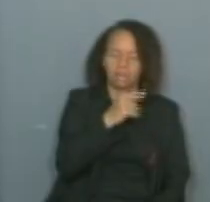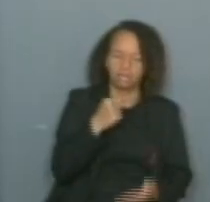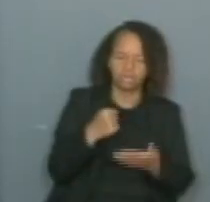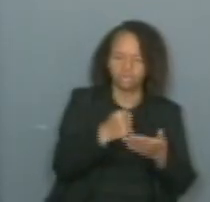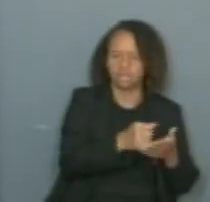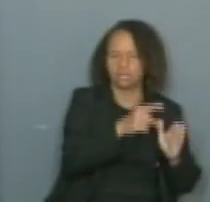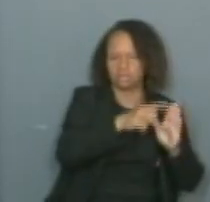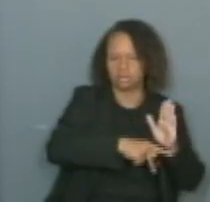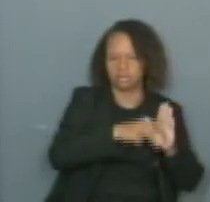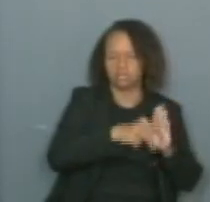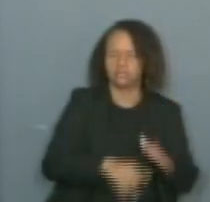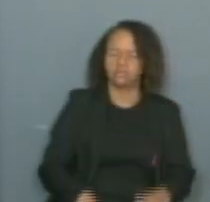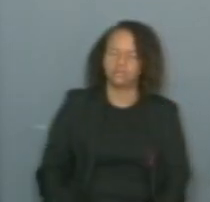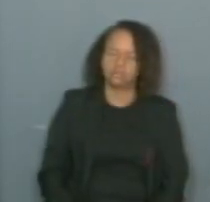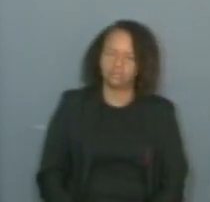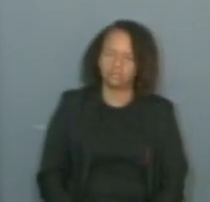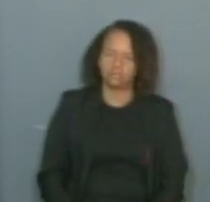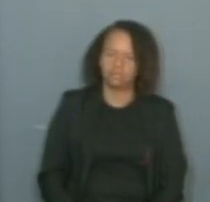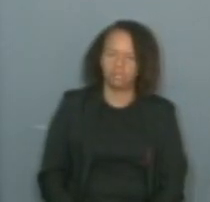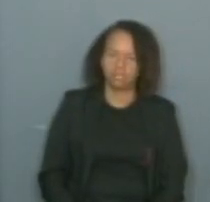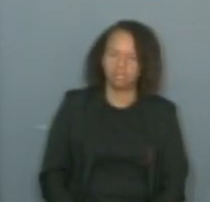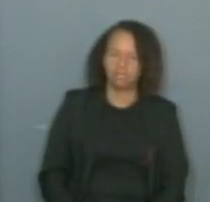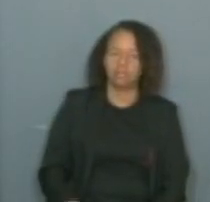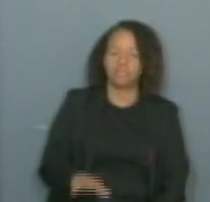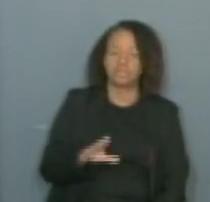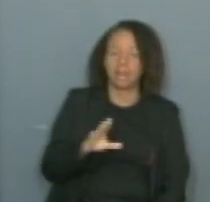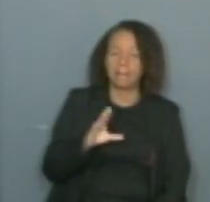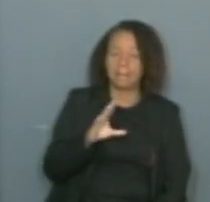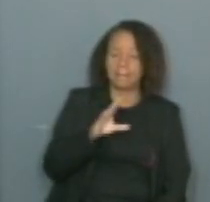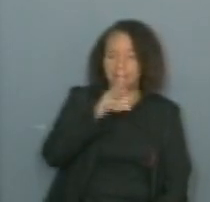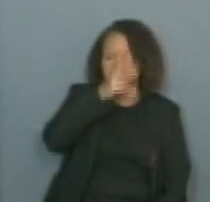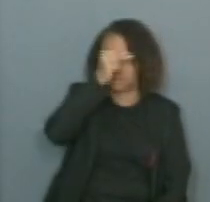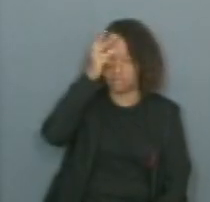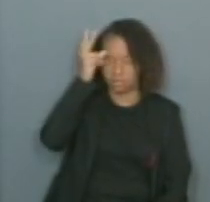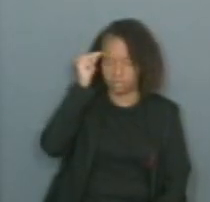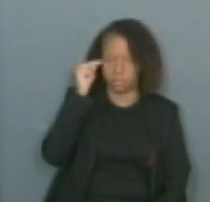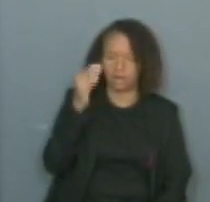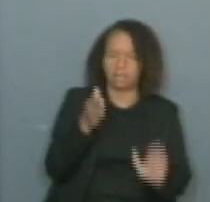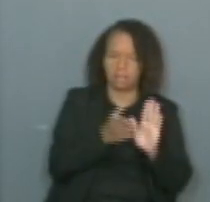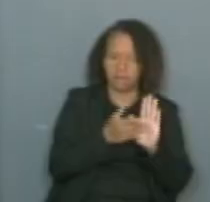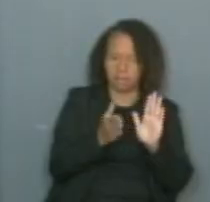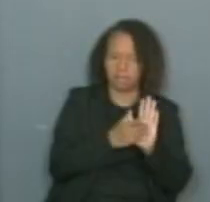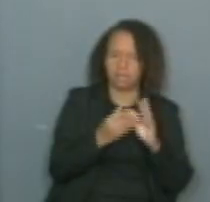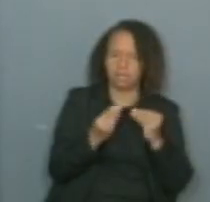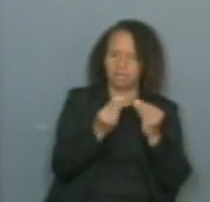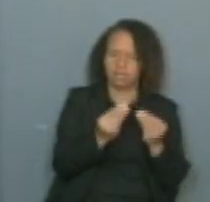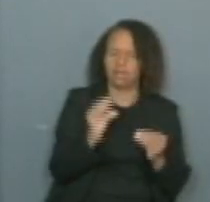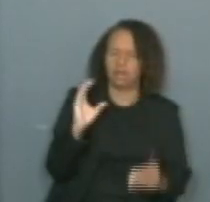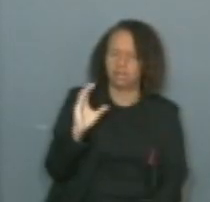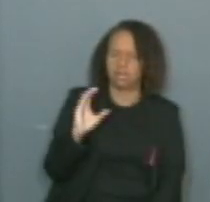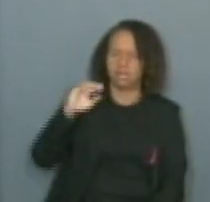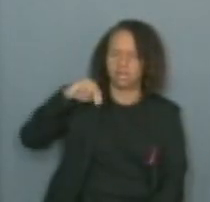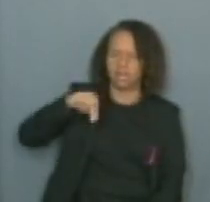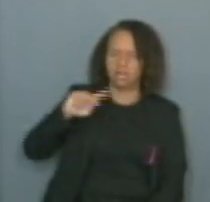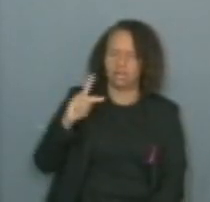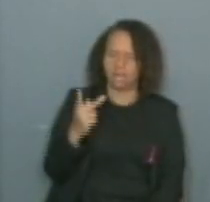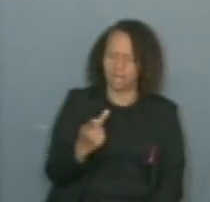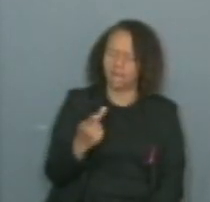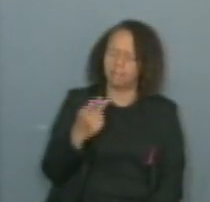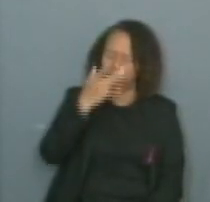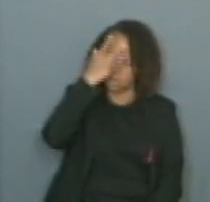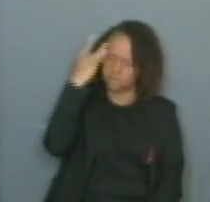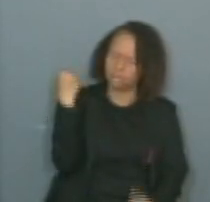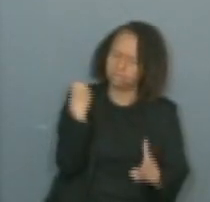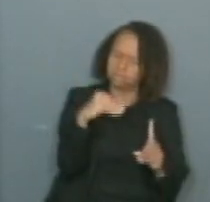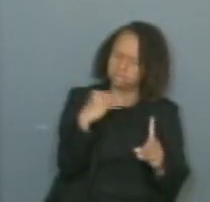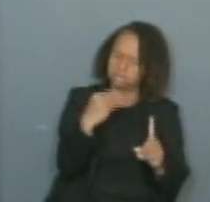Para todo mundo entender, a prefeitura propõe aqui dar habilitação para as pessoas que vivem em situação de vulnerabilidade.